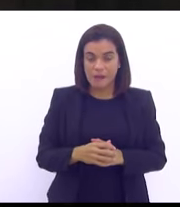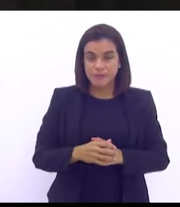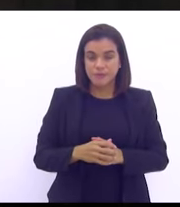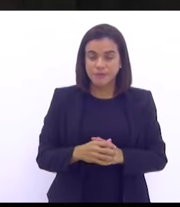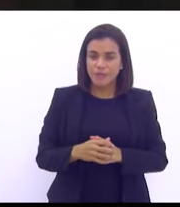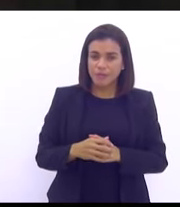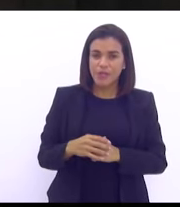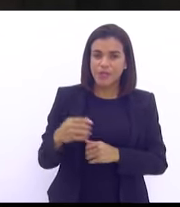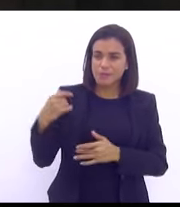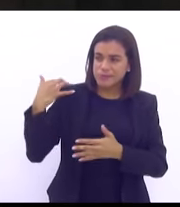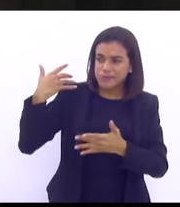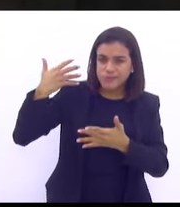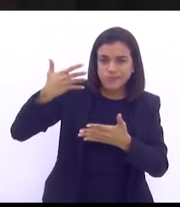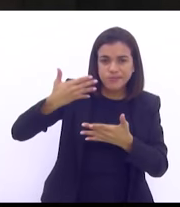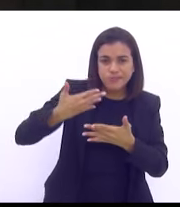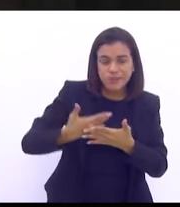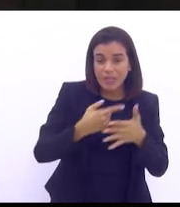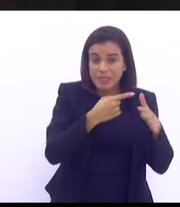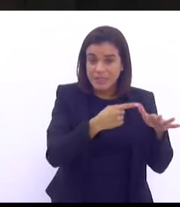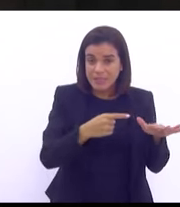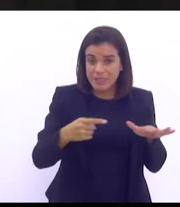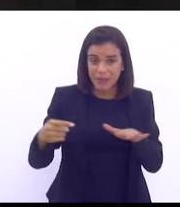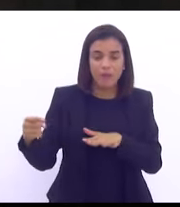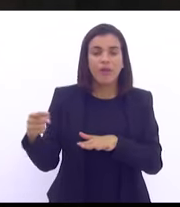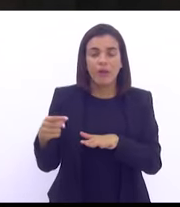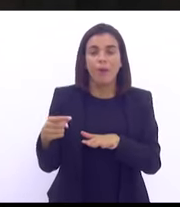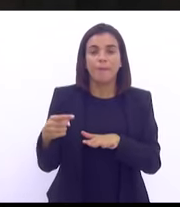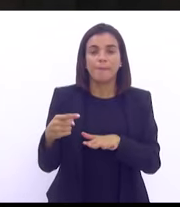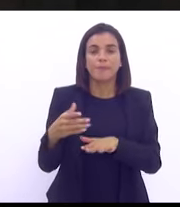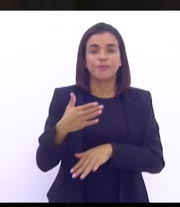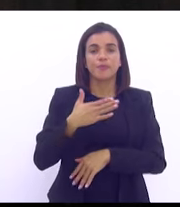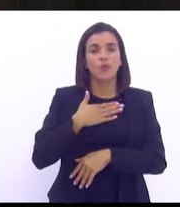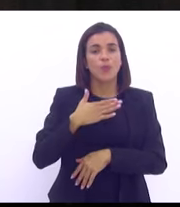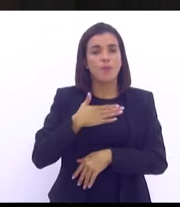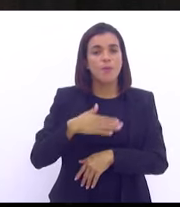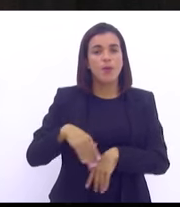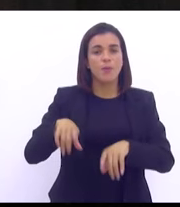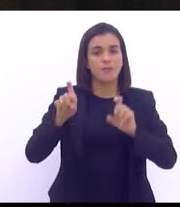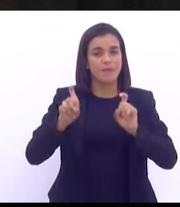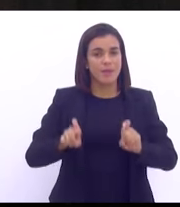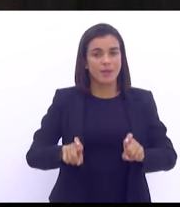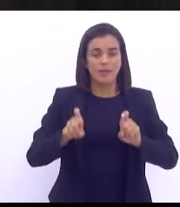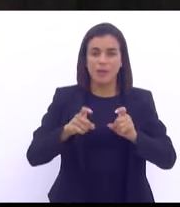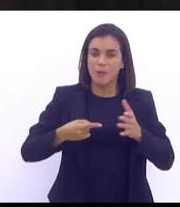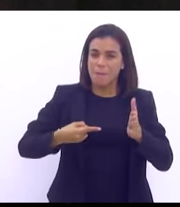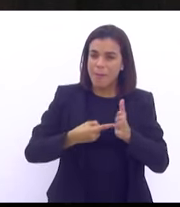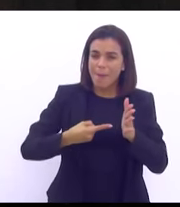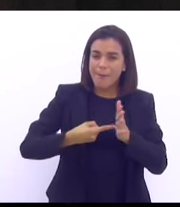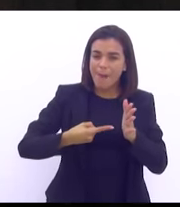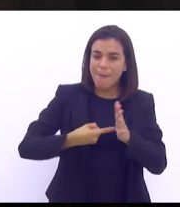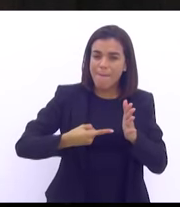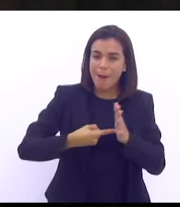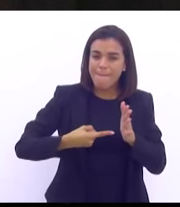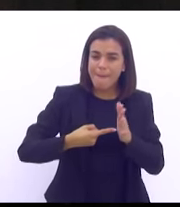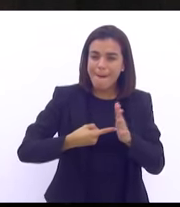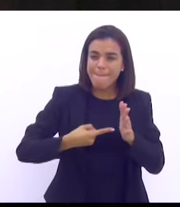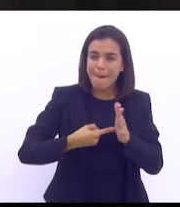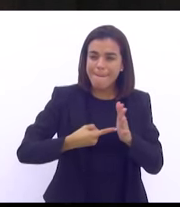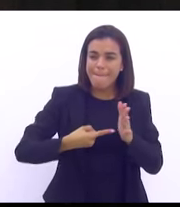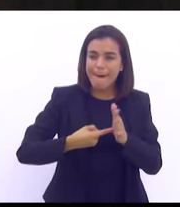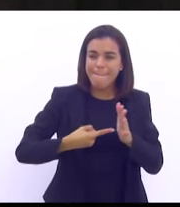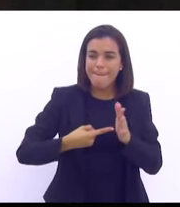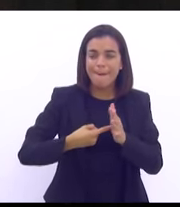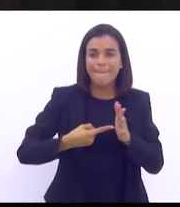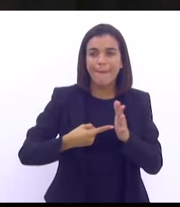Nesses últimos dias e nessas últimas semanas, o meu mandato foi acionado diversas vezes